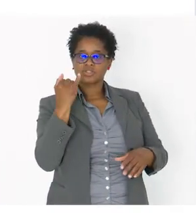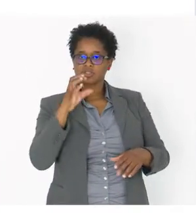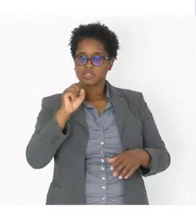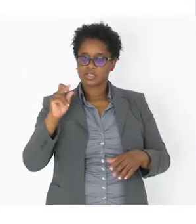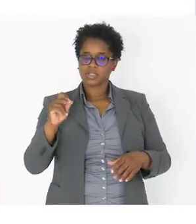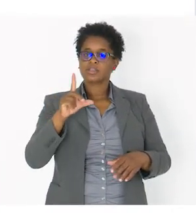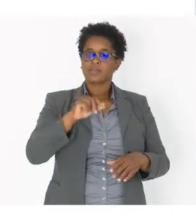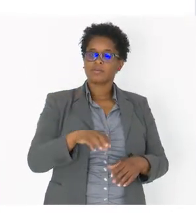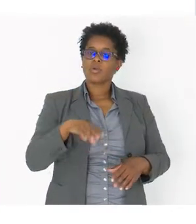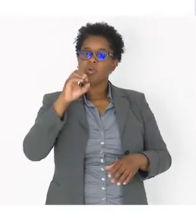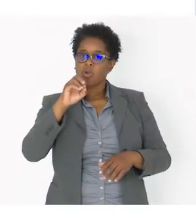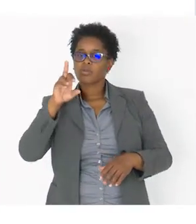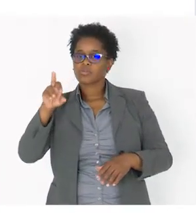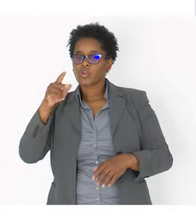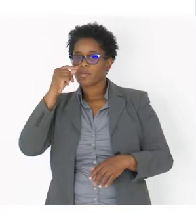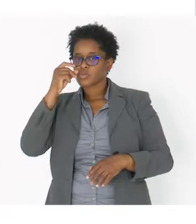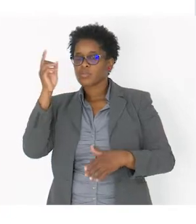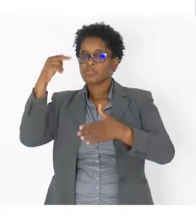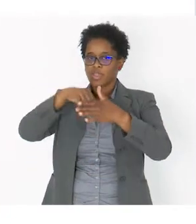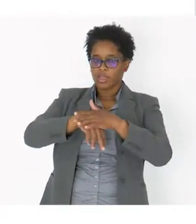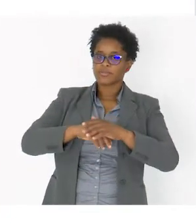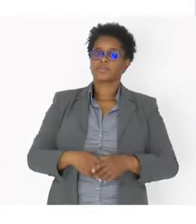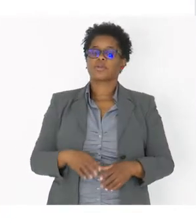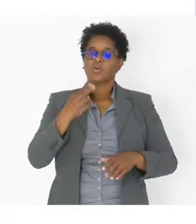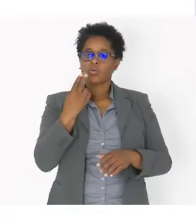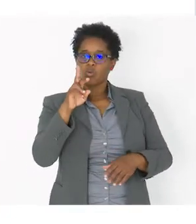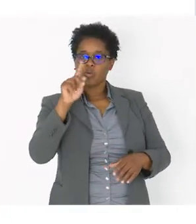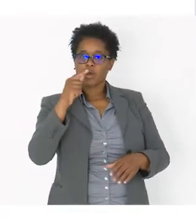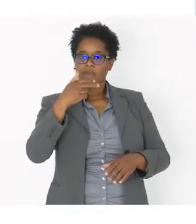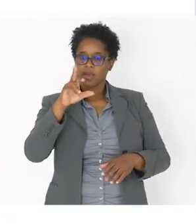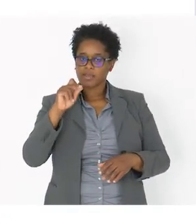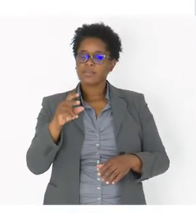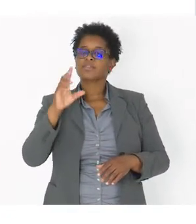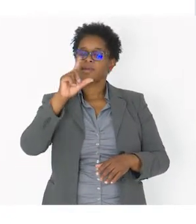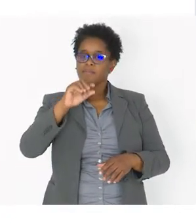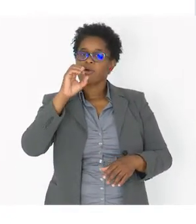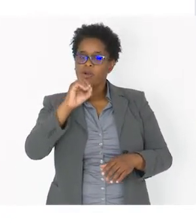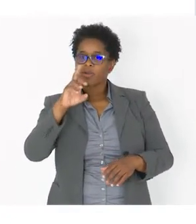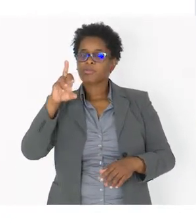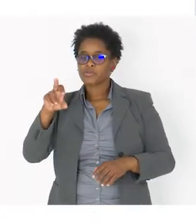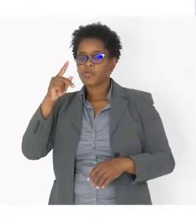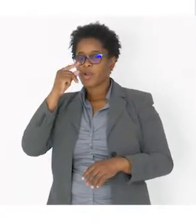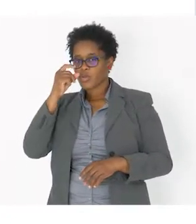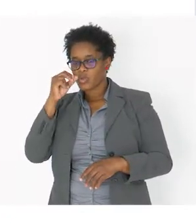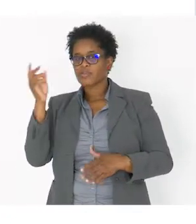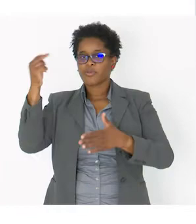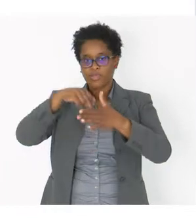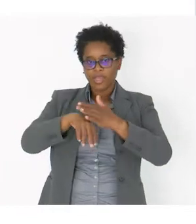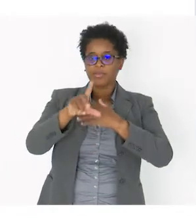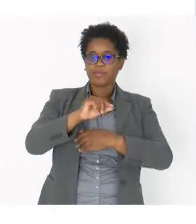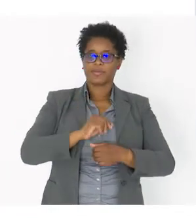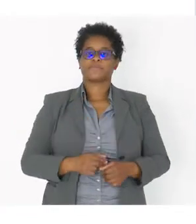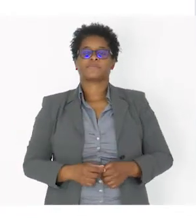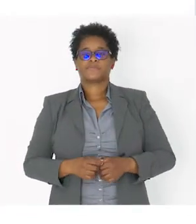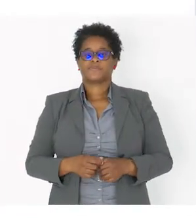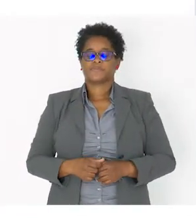reprodutor masculino interno. Uretra, órgão reprodutor masculino interno.